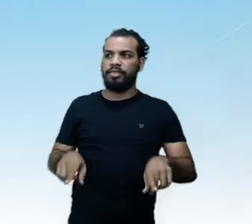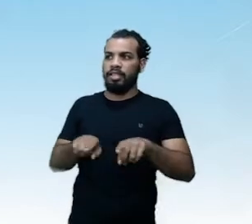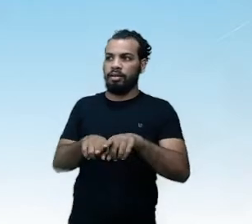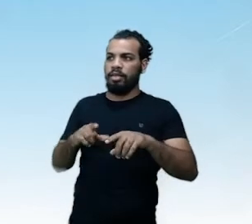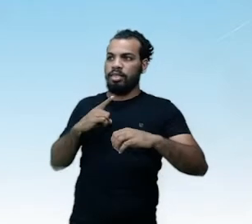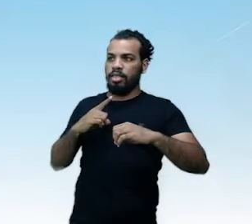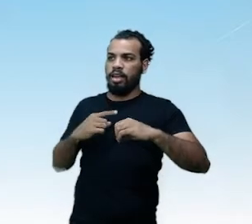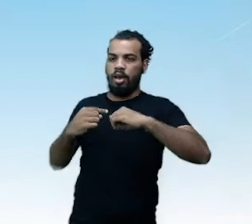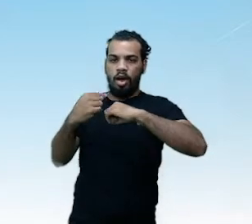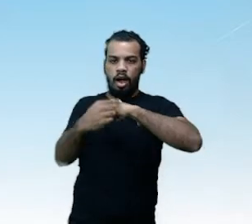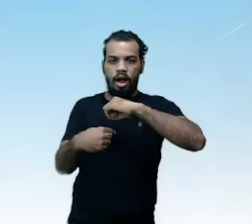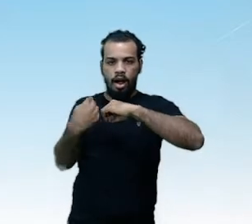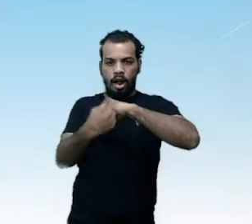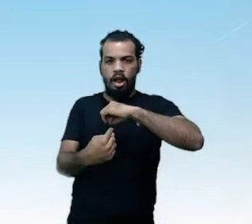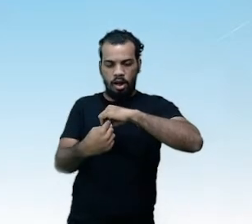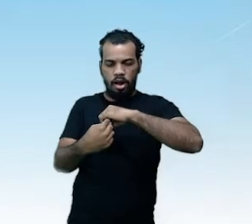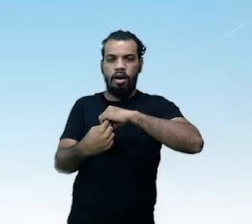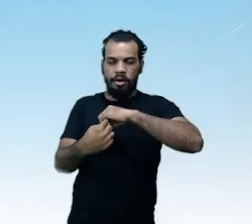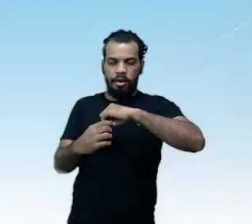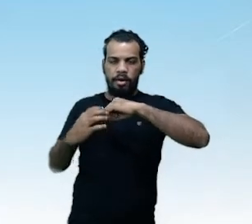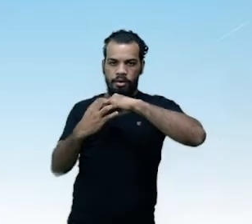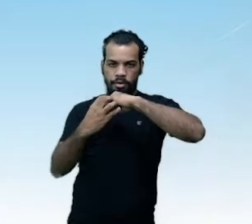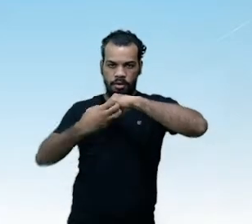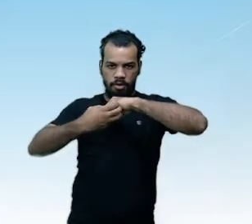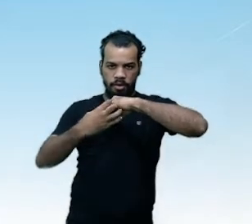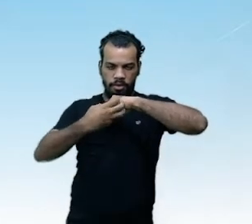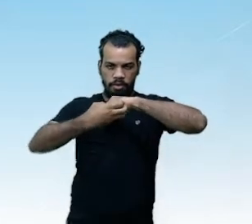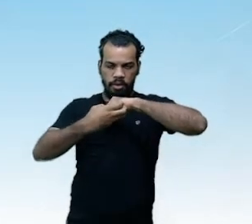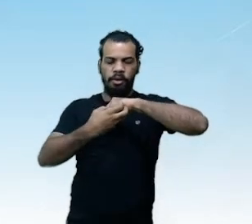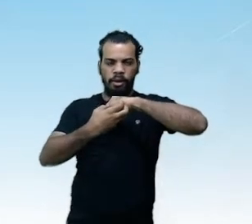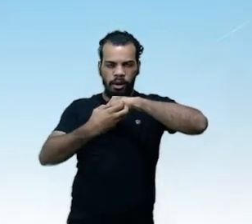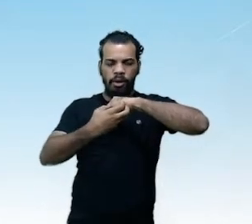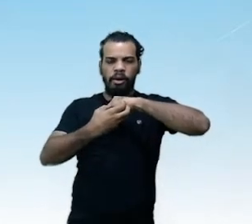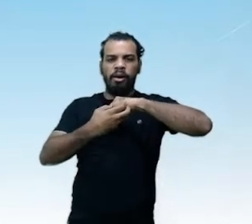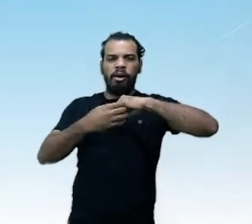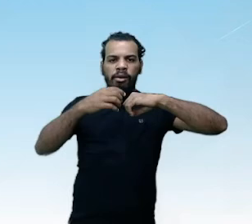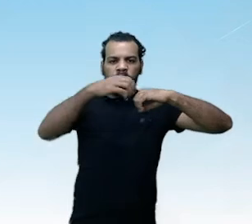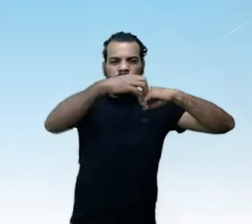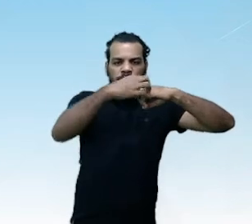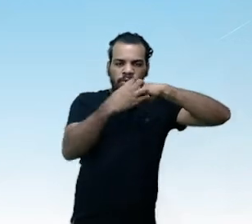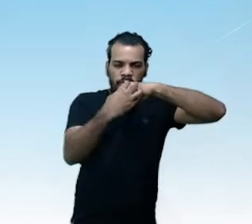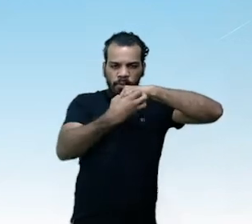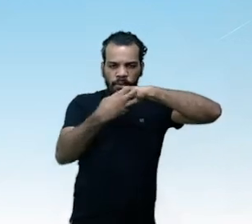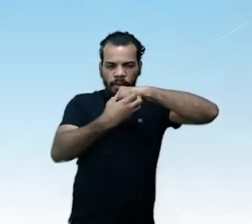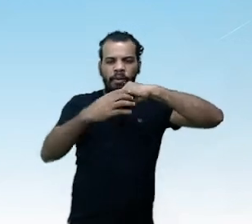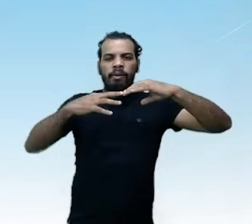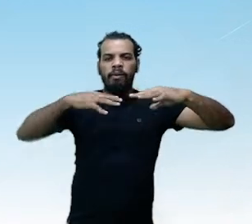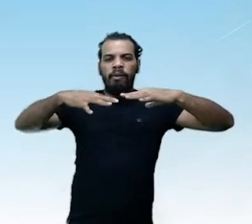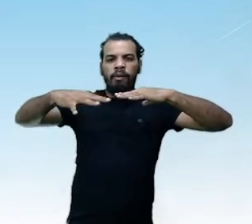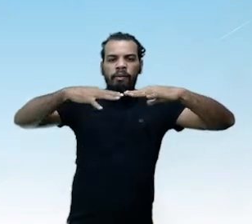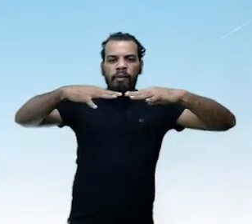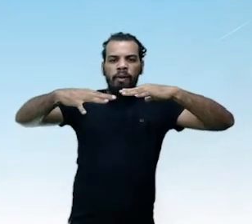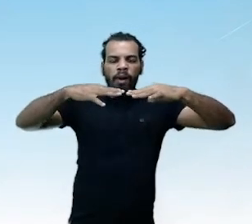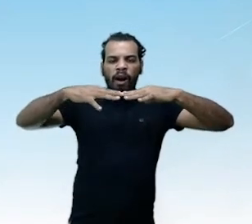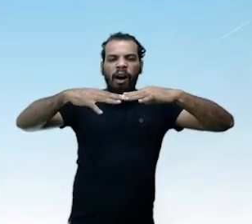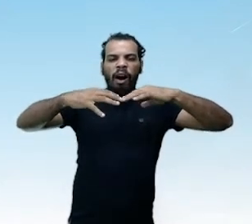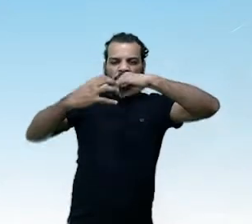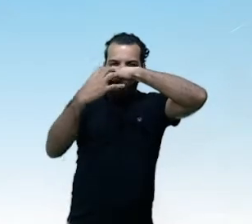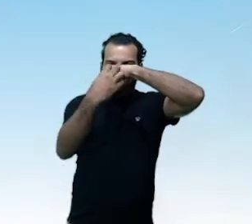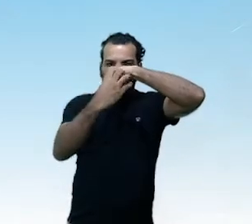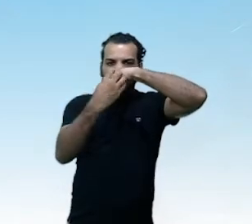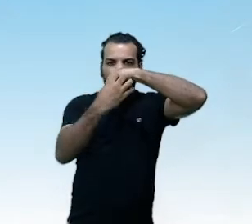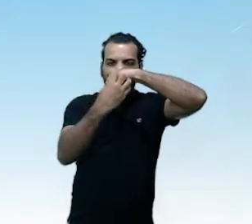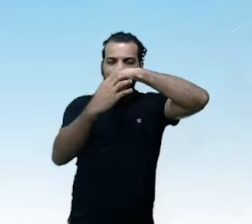é móvel. Ao associar rodanas fixas com as rodanas que são móveis, a força que está sendo